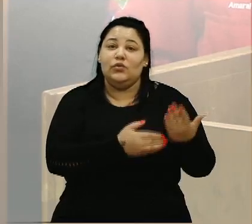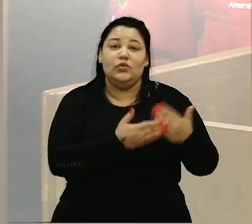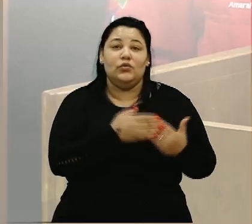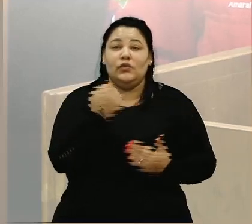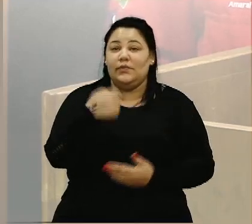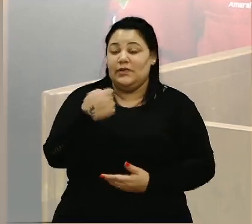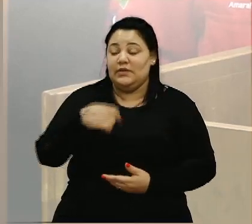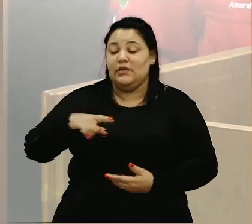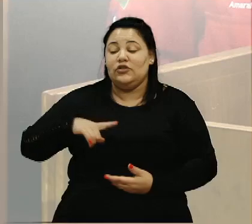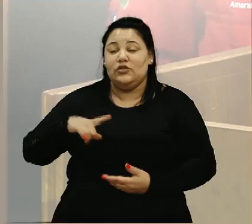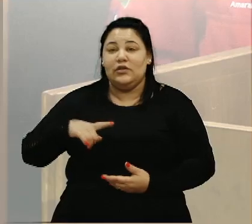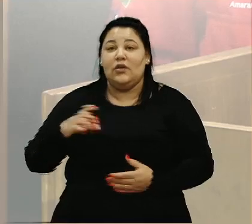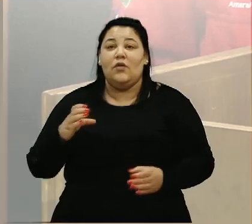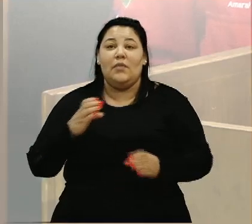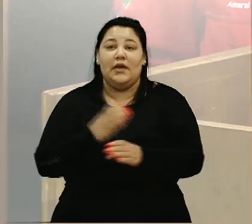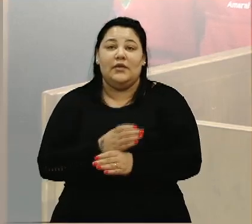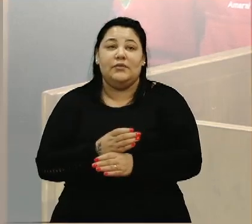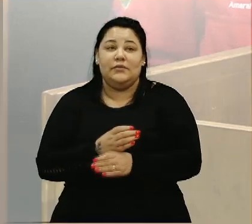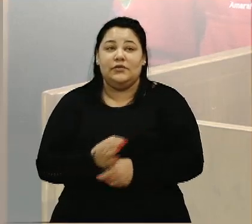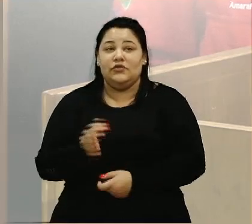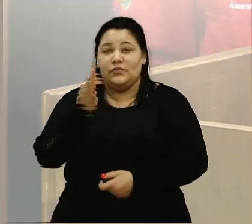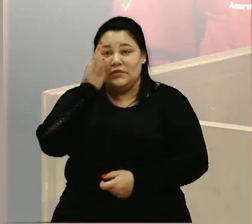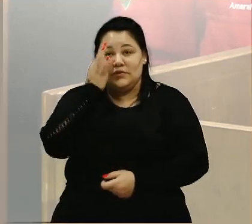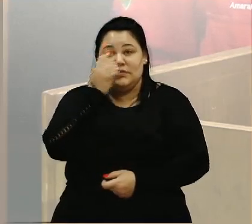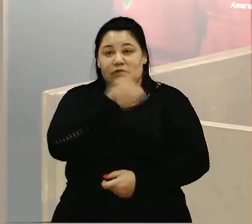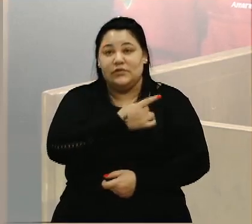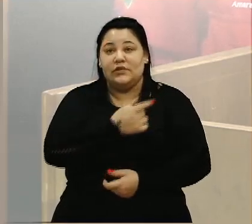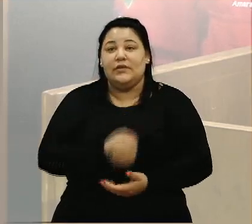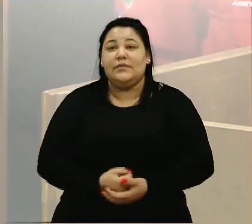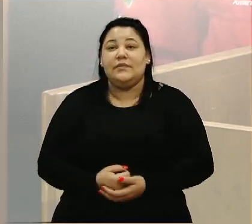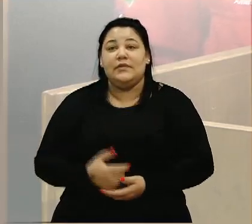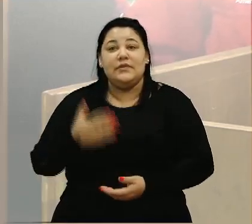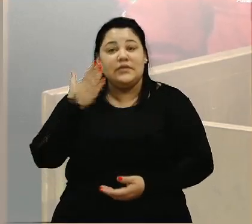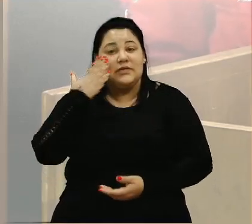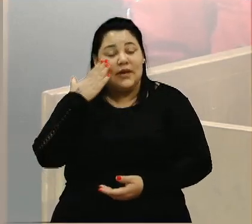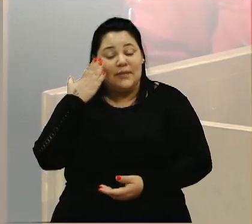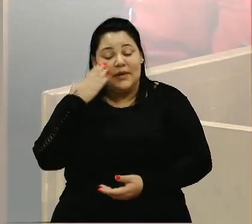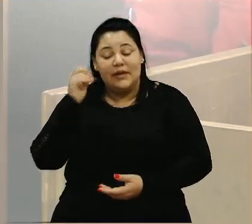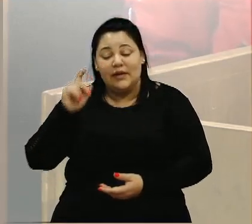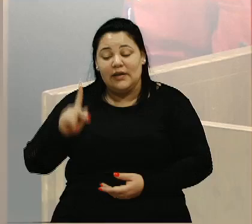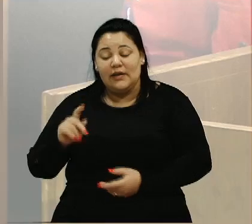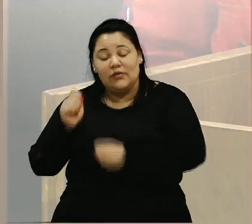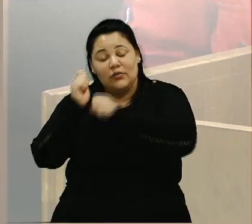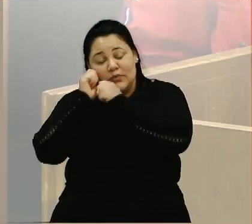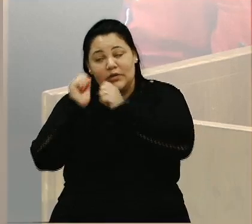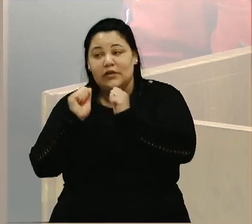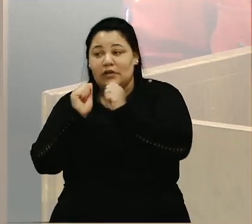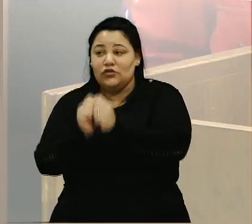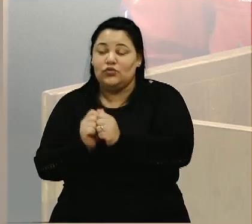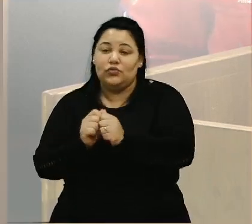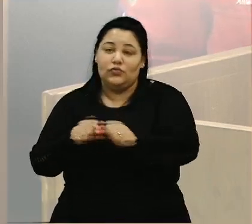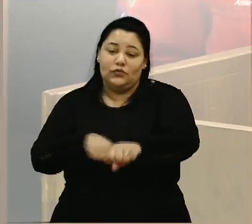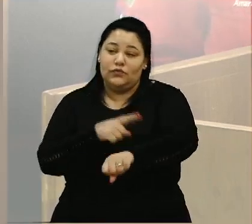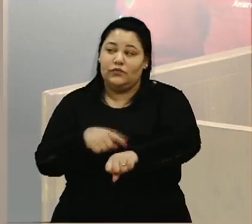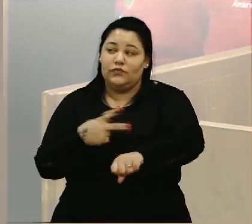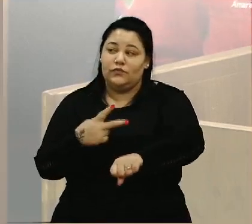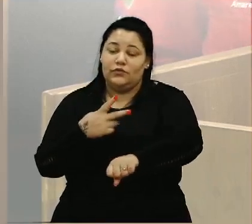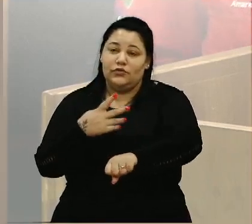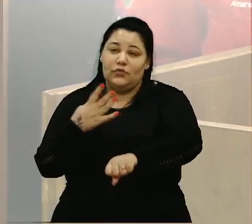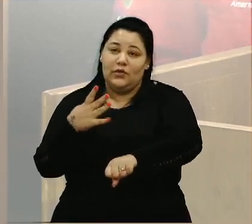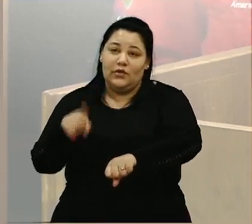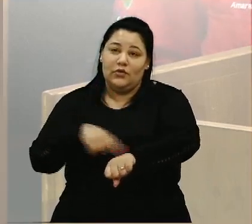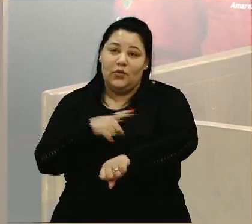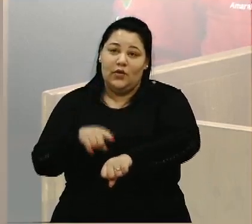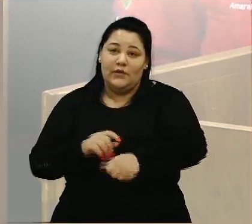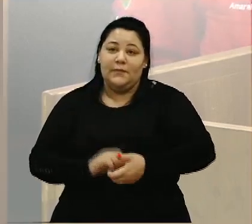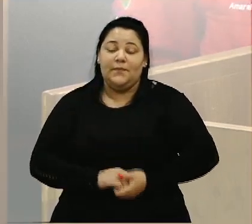então, para que eles estejam lá e a gente saber quem está dormindo com nós dando um plantão e quem está junto com nós. Então, fica o convite a todos para conhecer a nossa